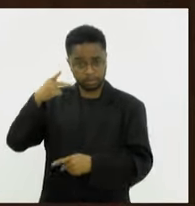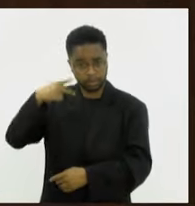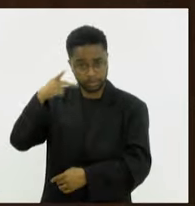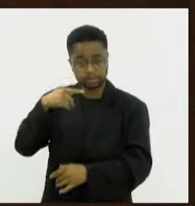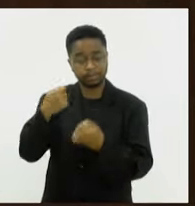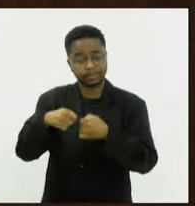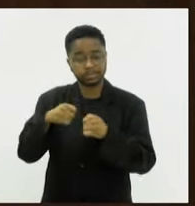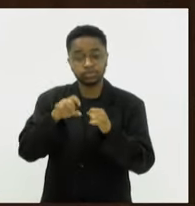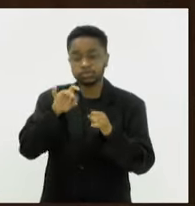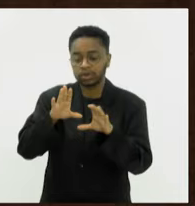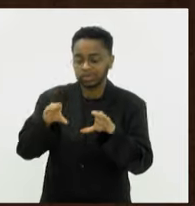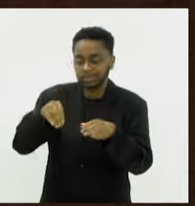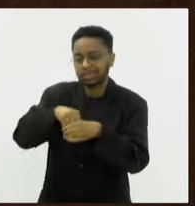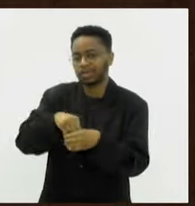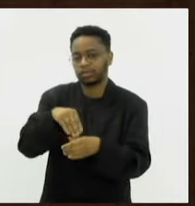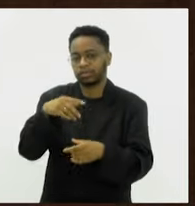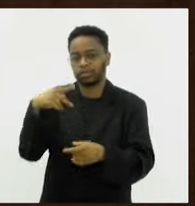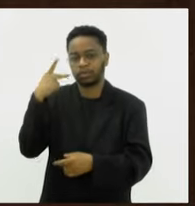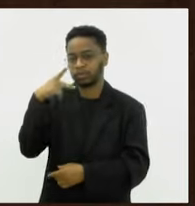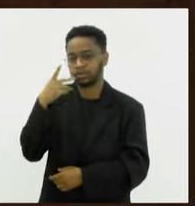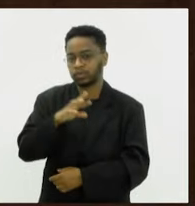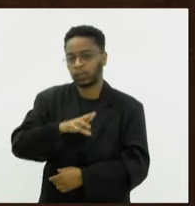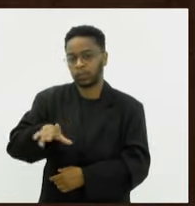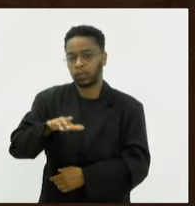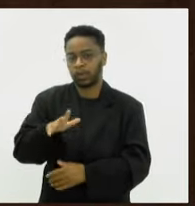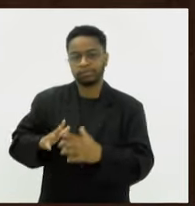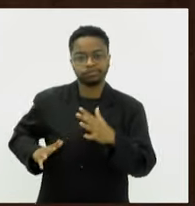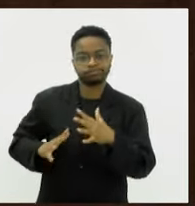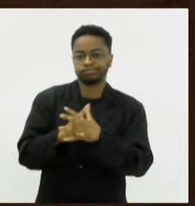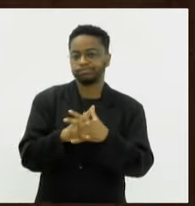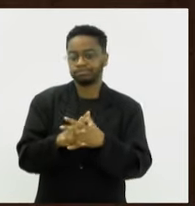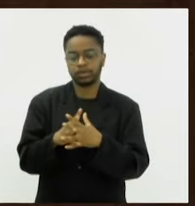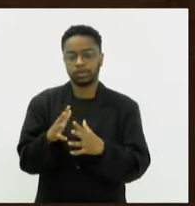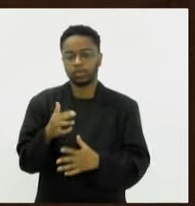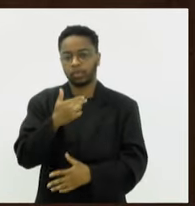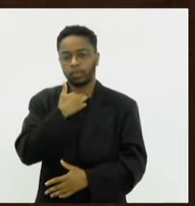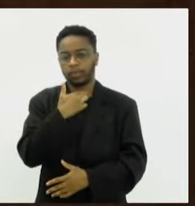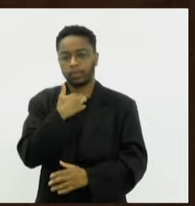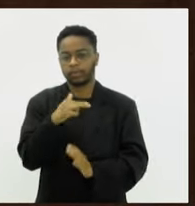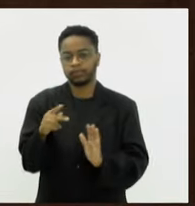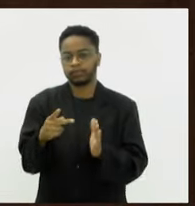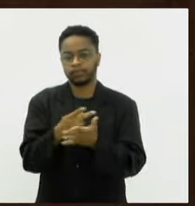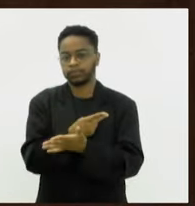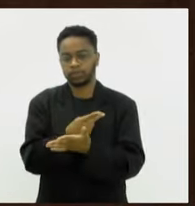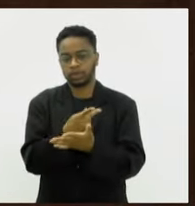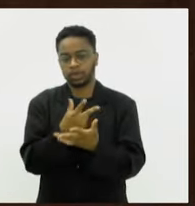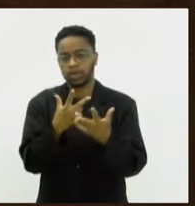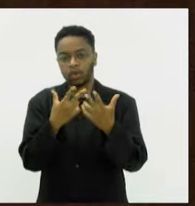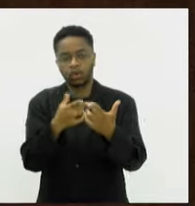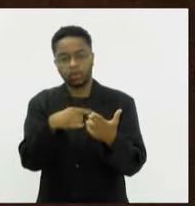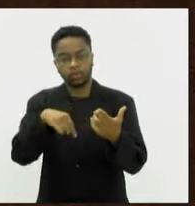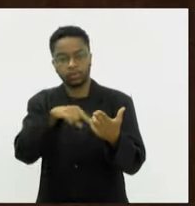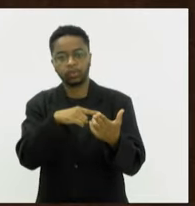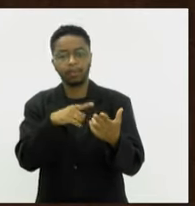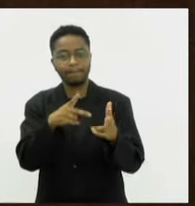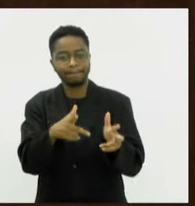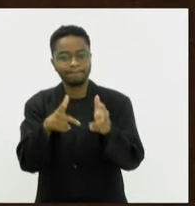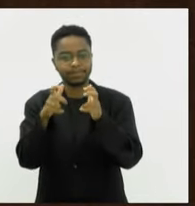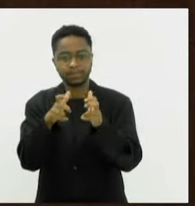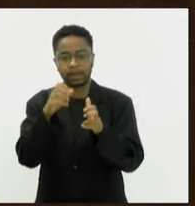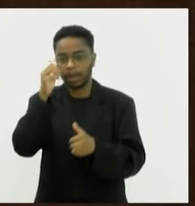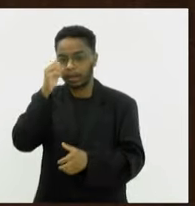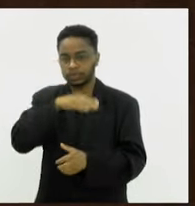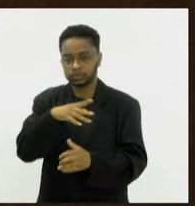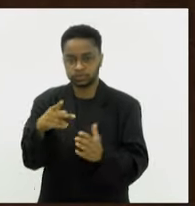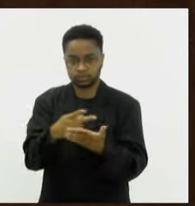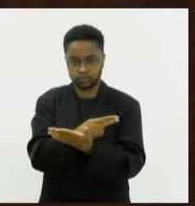ordem da política e não superar e não chegar a limite onde a gente vê uma situação de barbárie